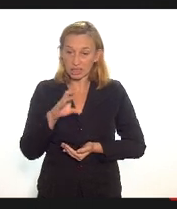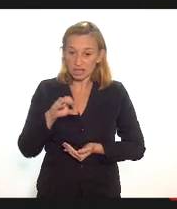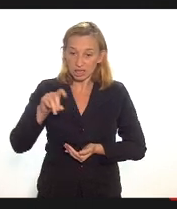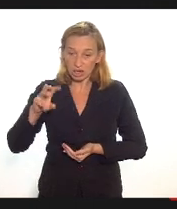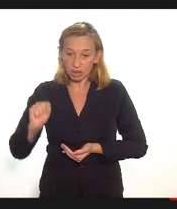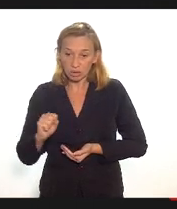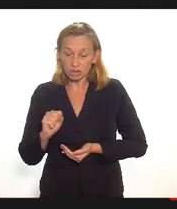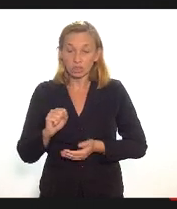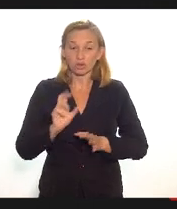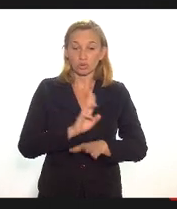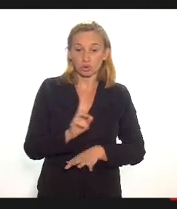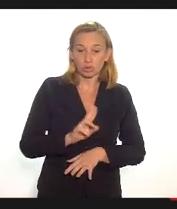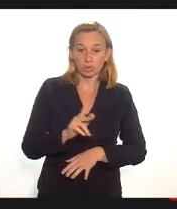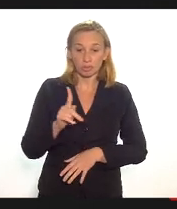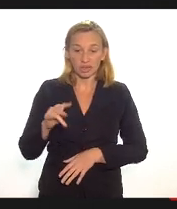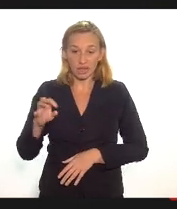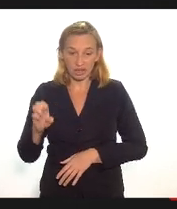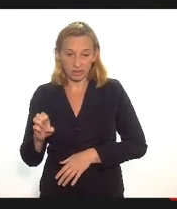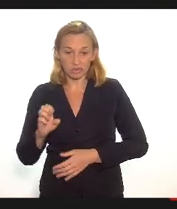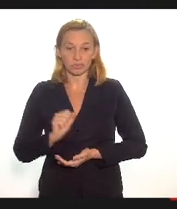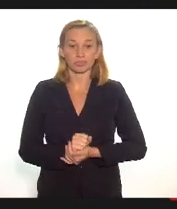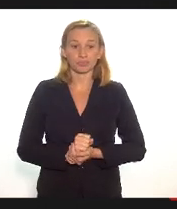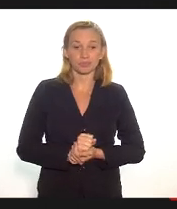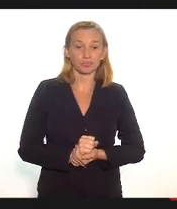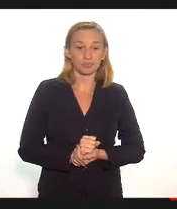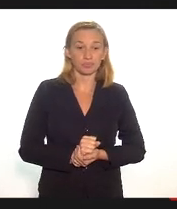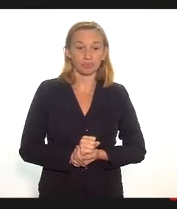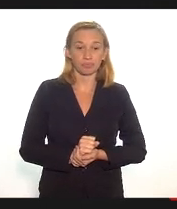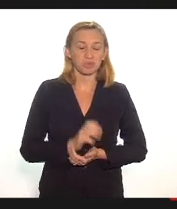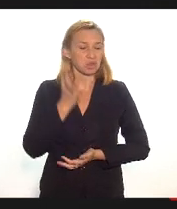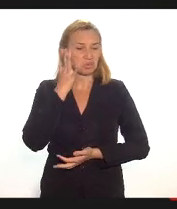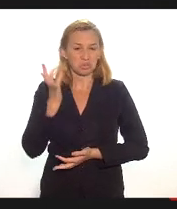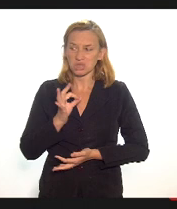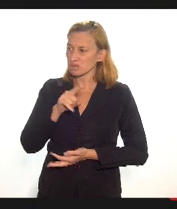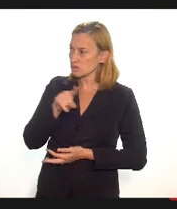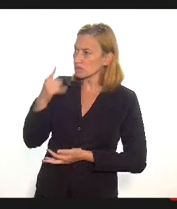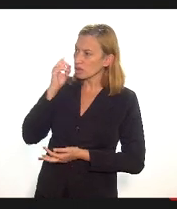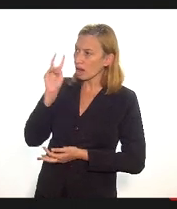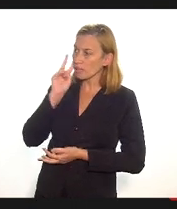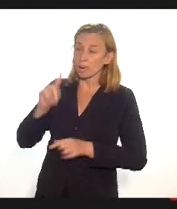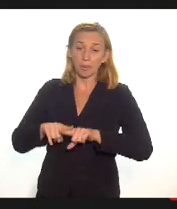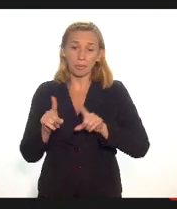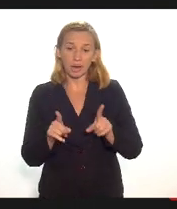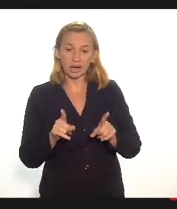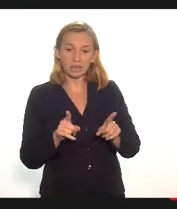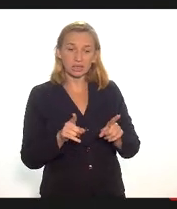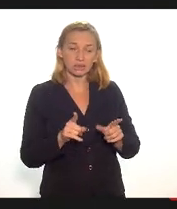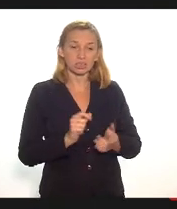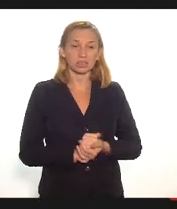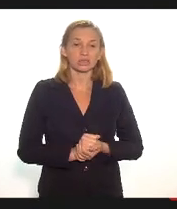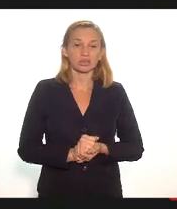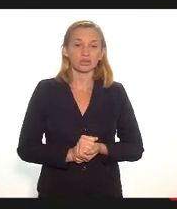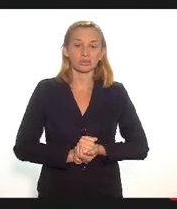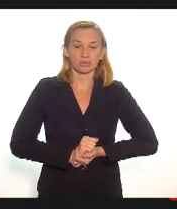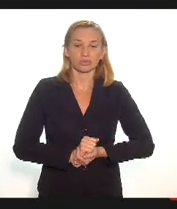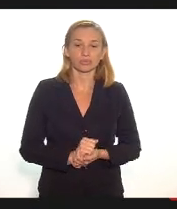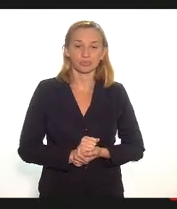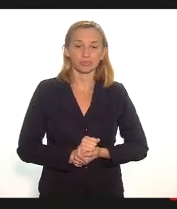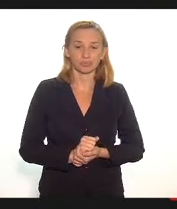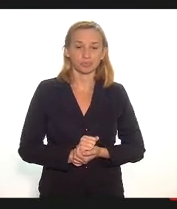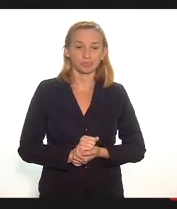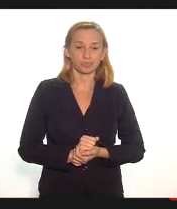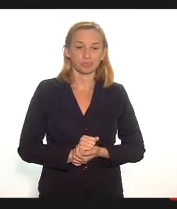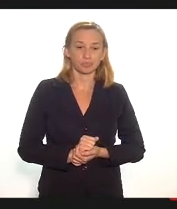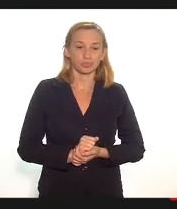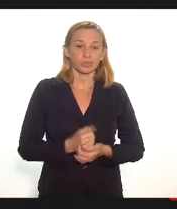de PEDEG-PEDET. Não sei se vocês lembram isso, mas foi uma otimização